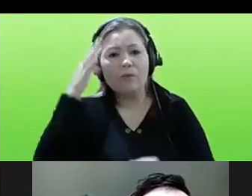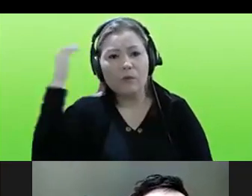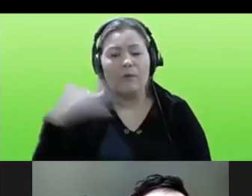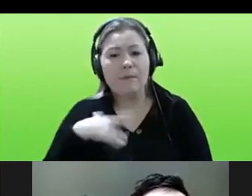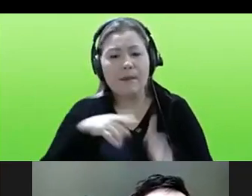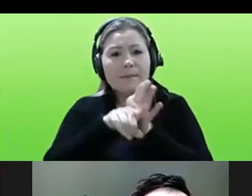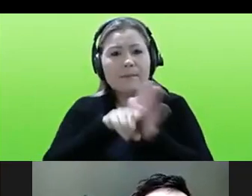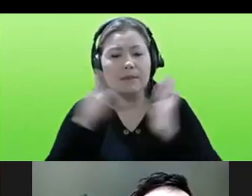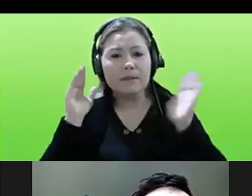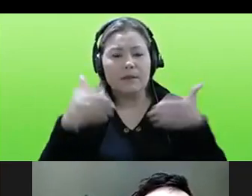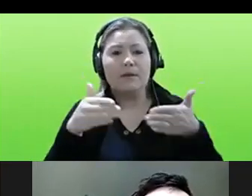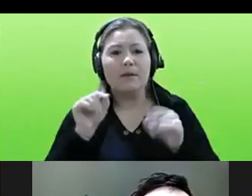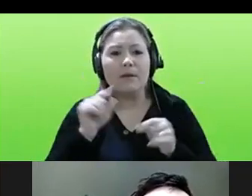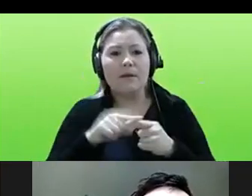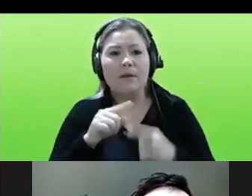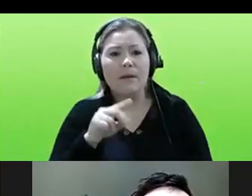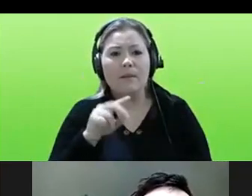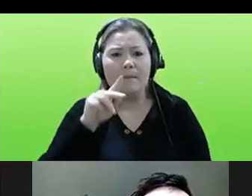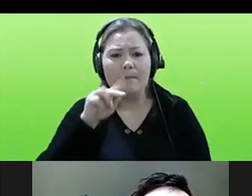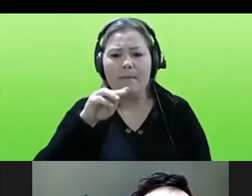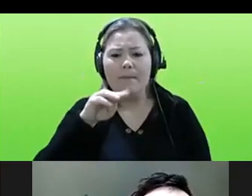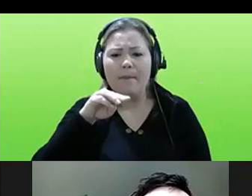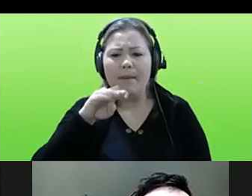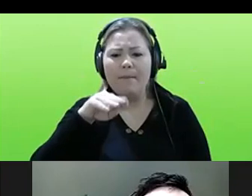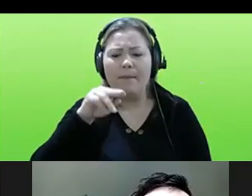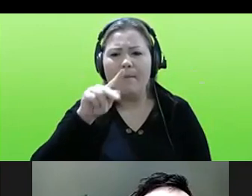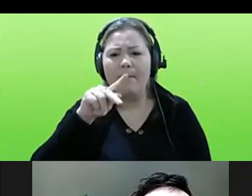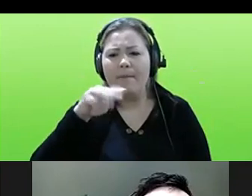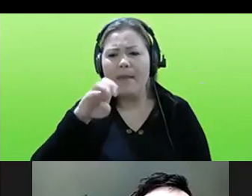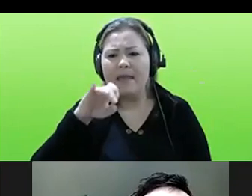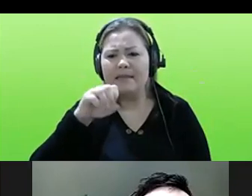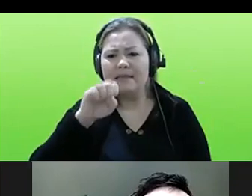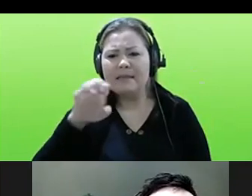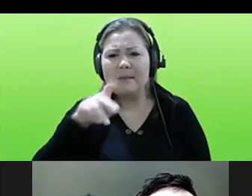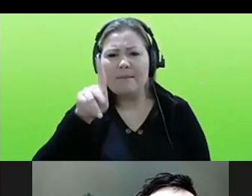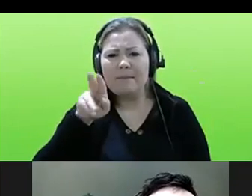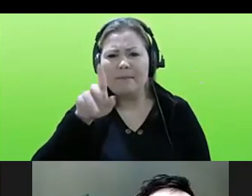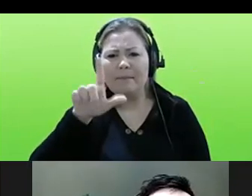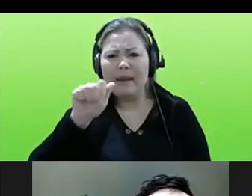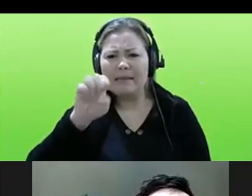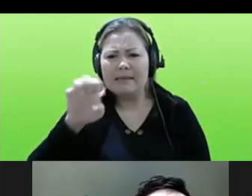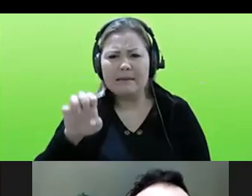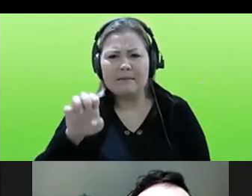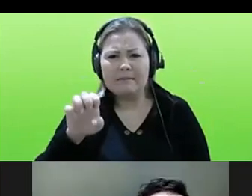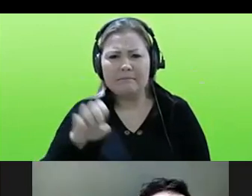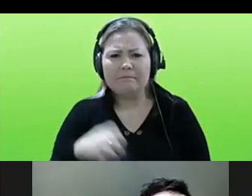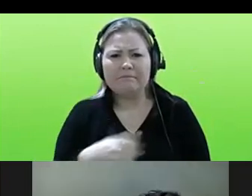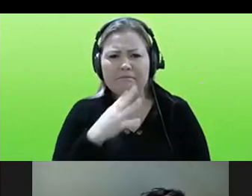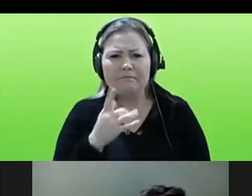ela é voltada para a Nancy Fraser e a concepção dela de justiça, concepção tridimensional.